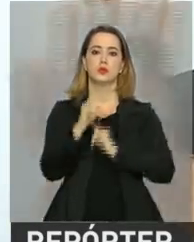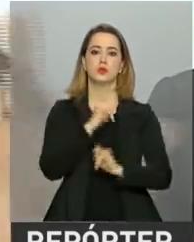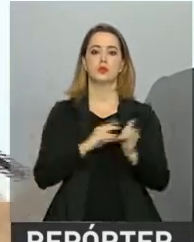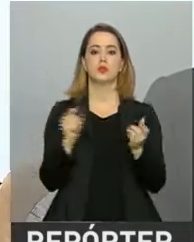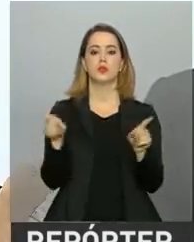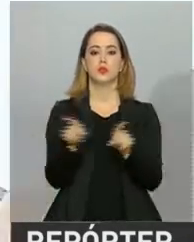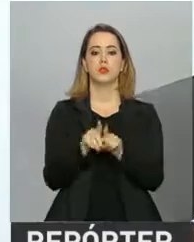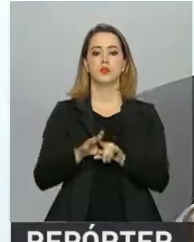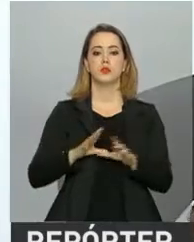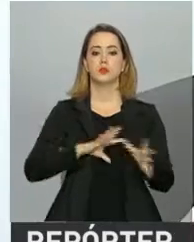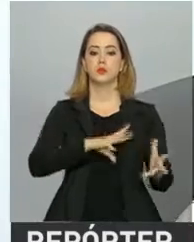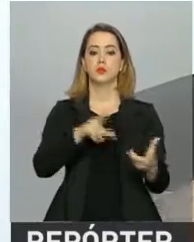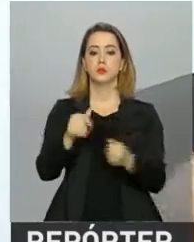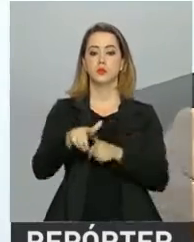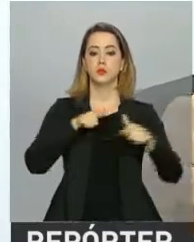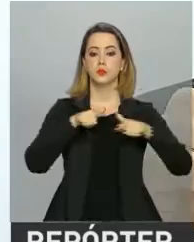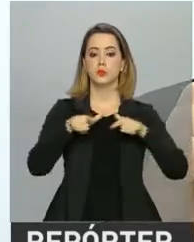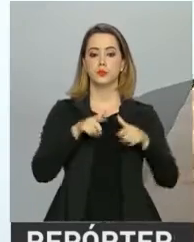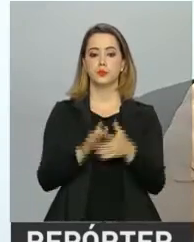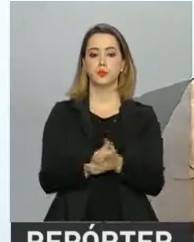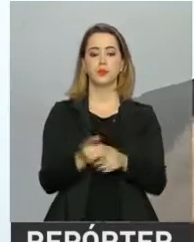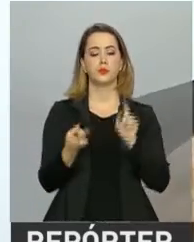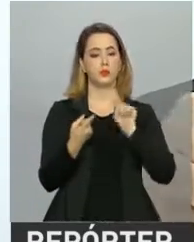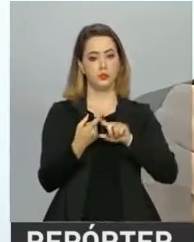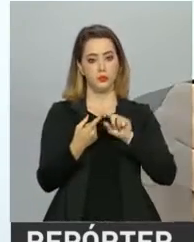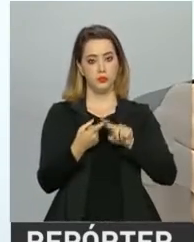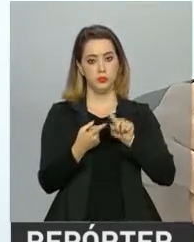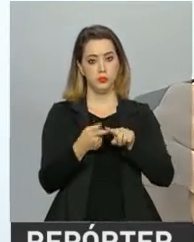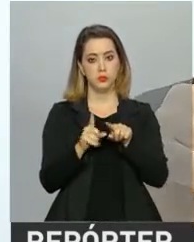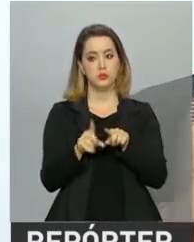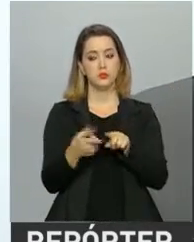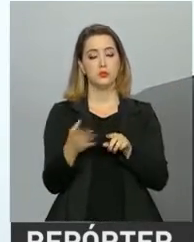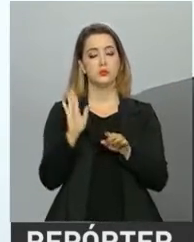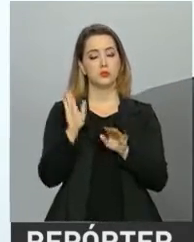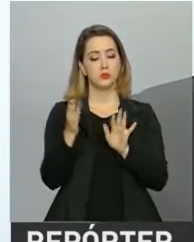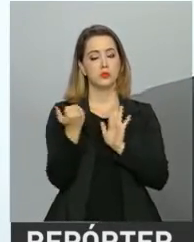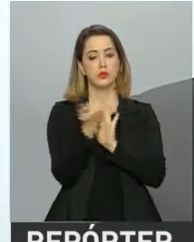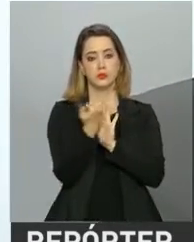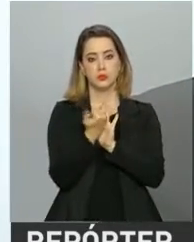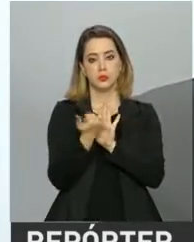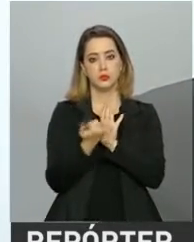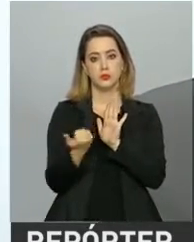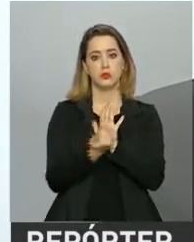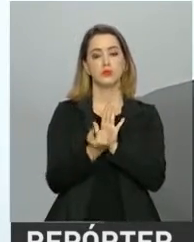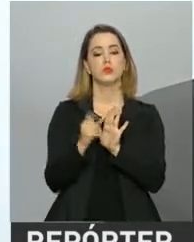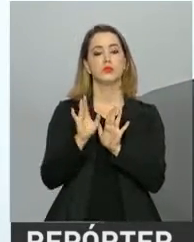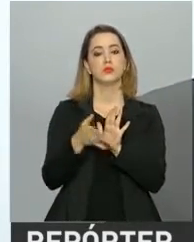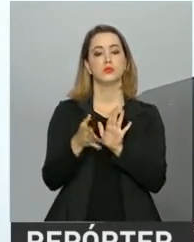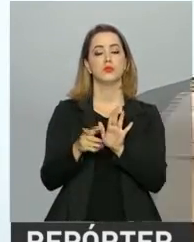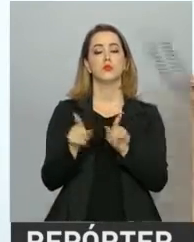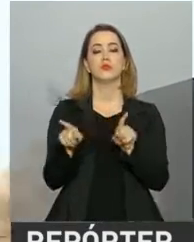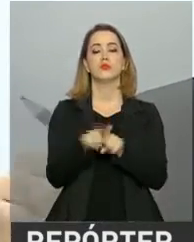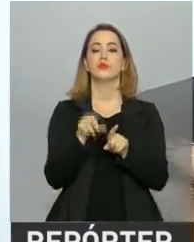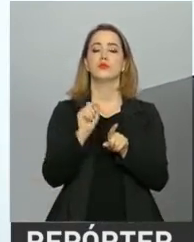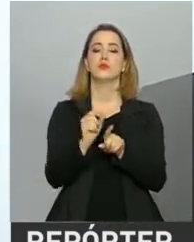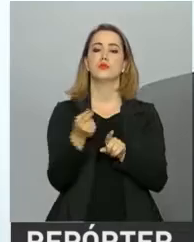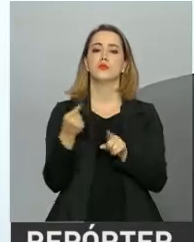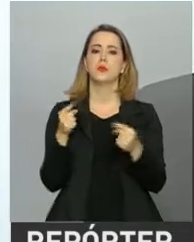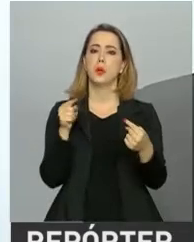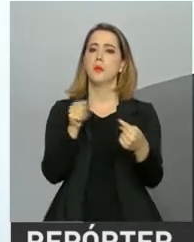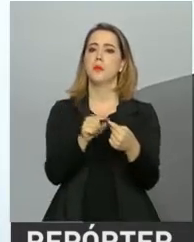mundo do trabalho. O primeiro módulo do E-Social que foi implantado foi especificamente o módulo para